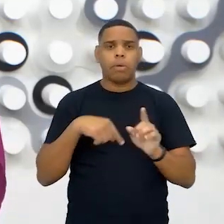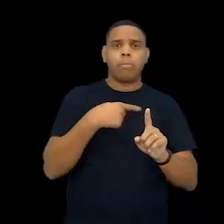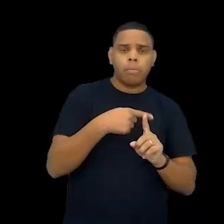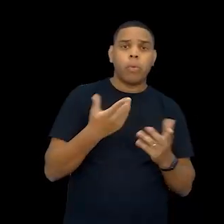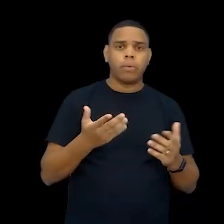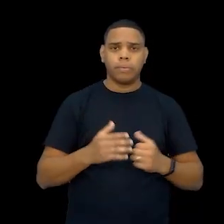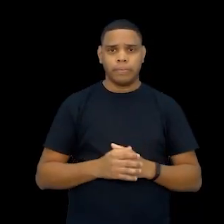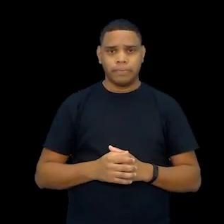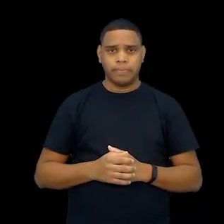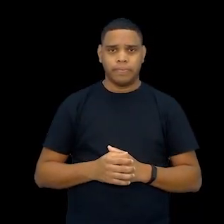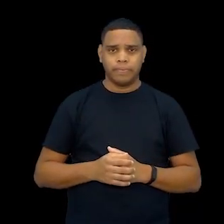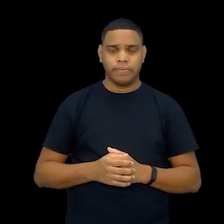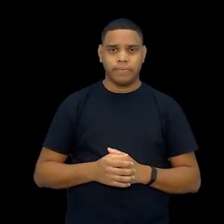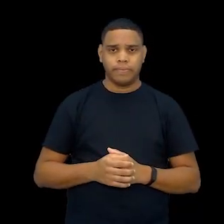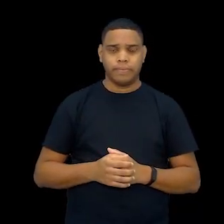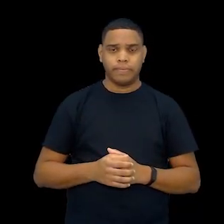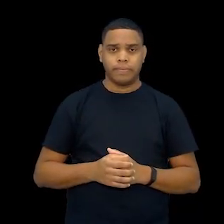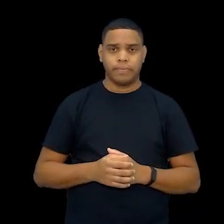história?